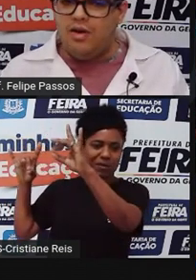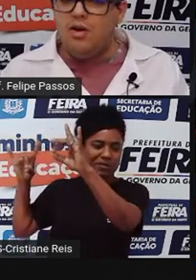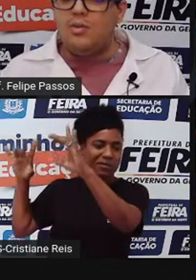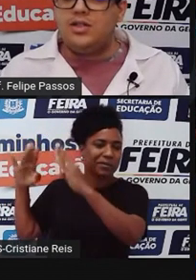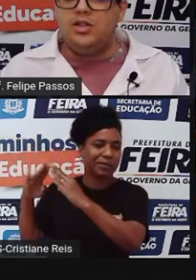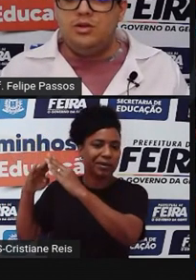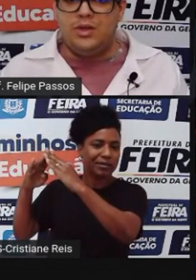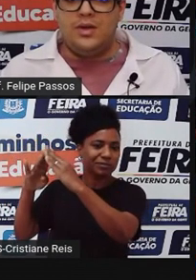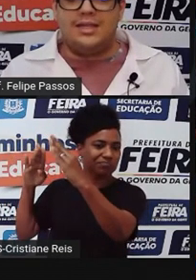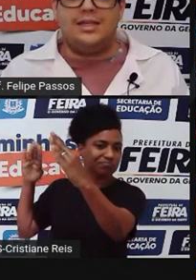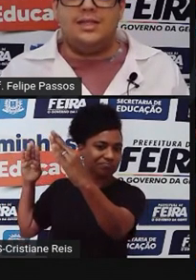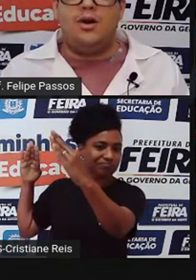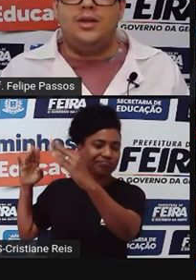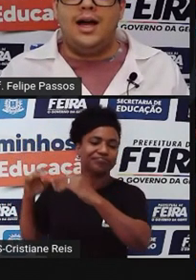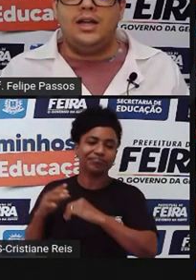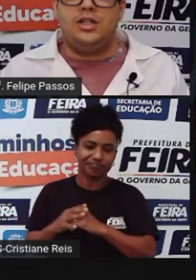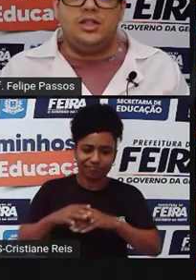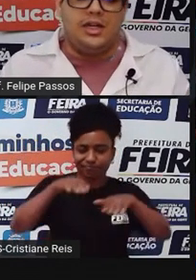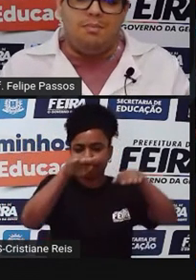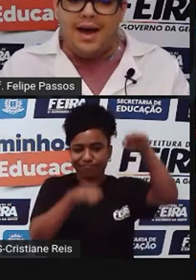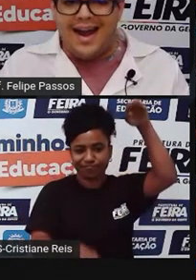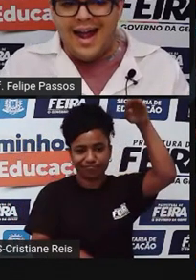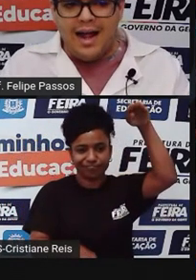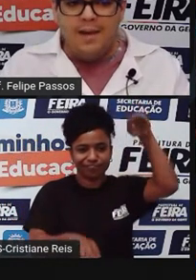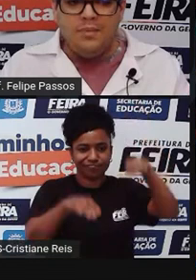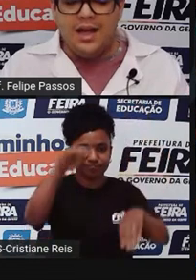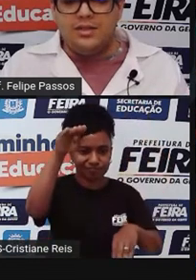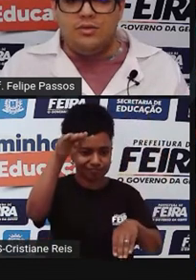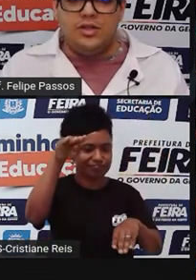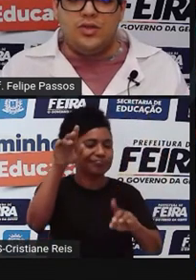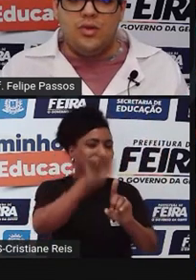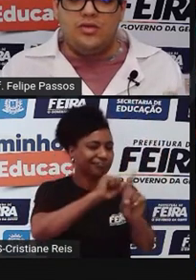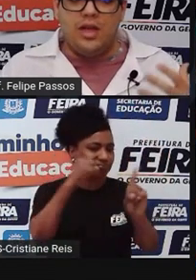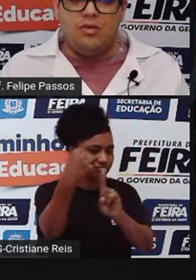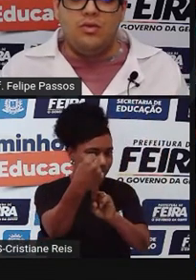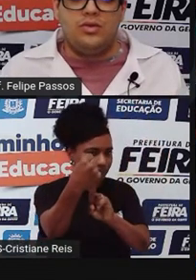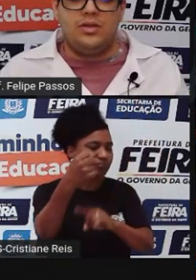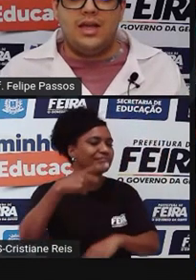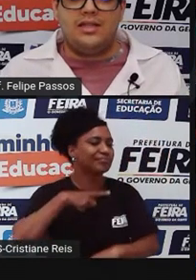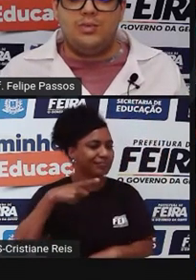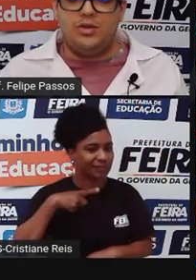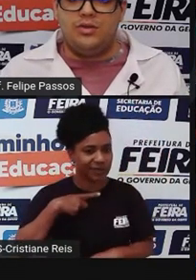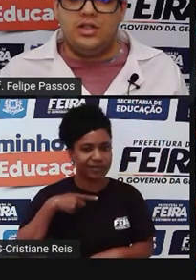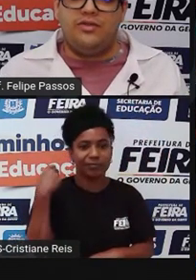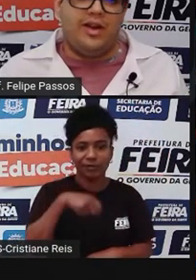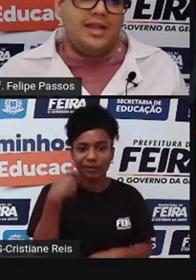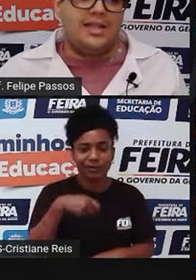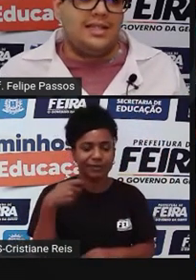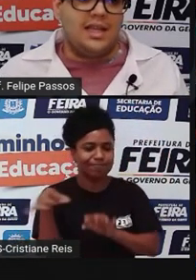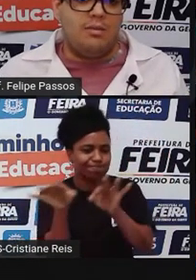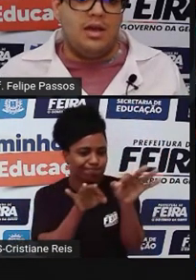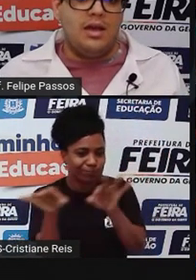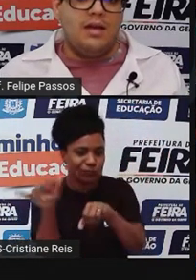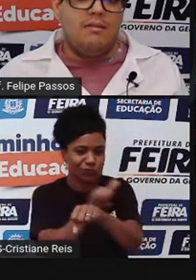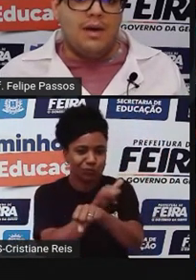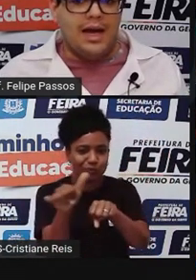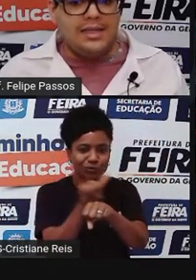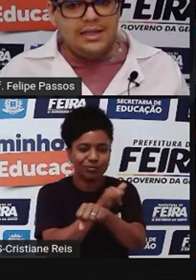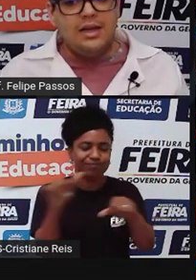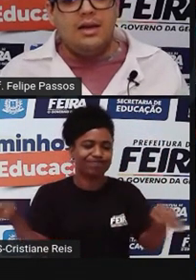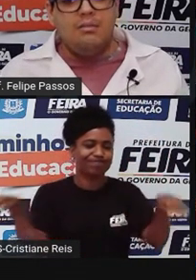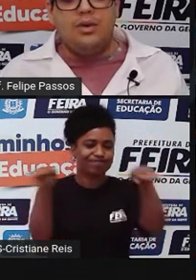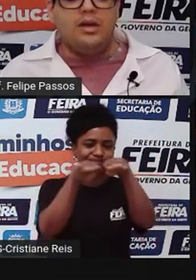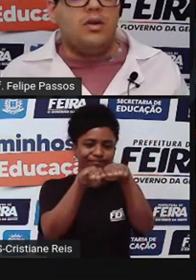pensar em formas de diminuir essa desigualdade em dia que parar as condições dos recursos que essas pessoas diferentes recebem